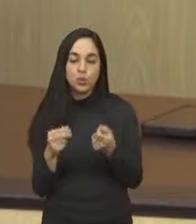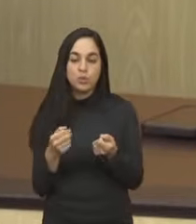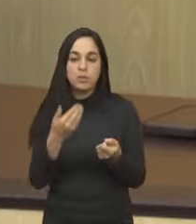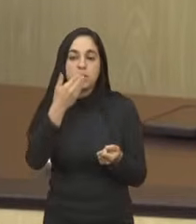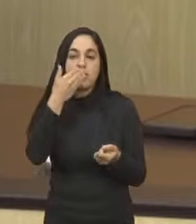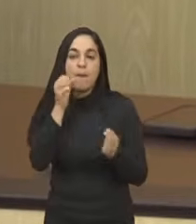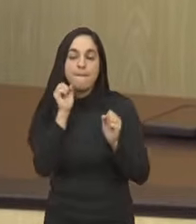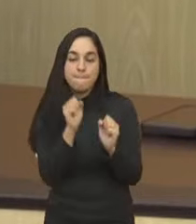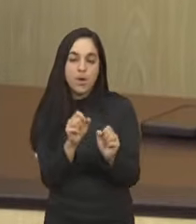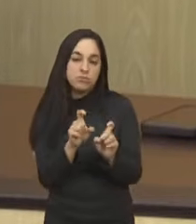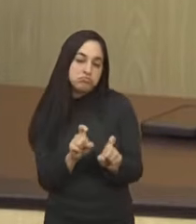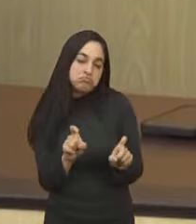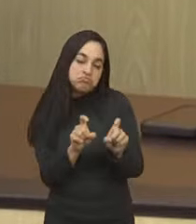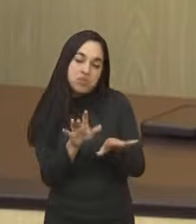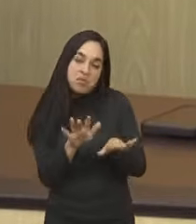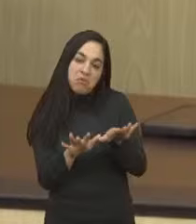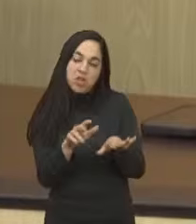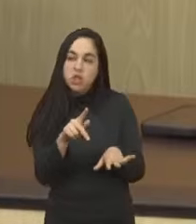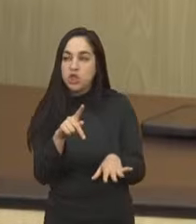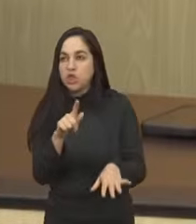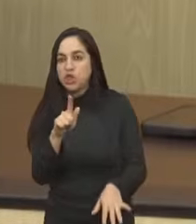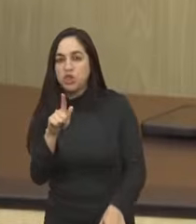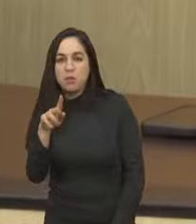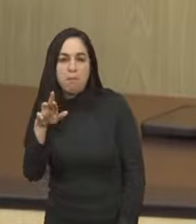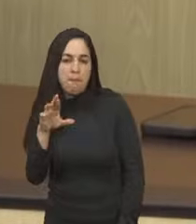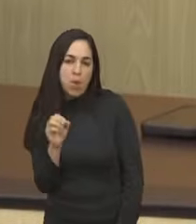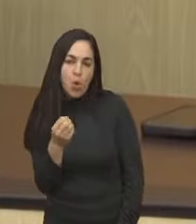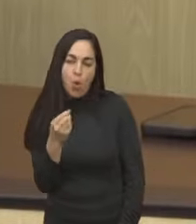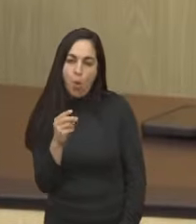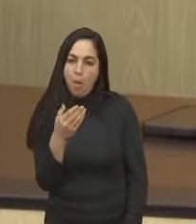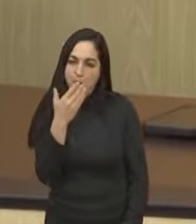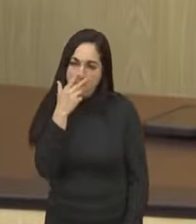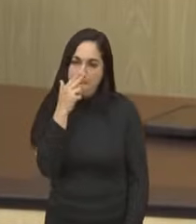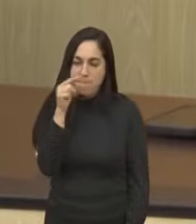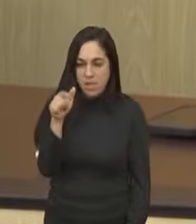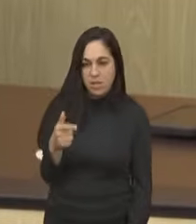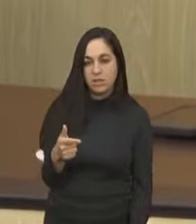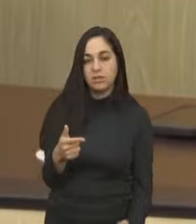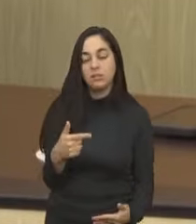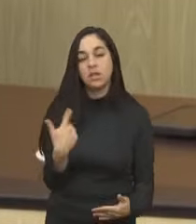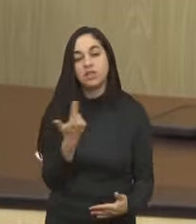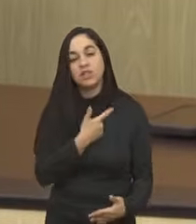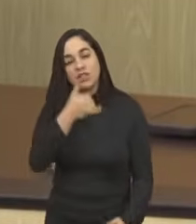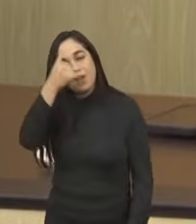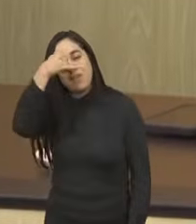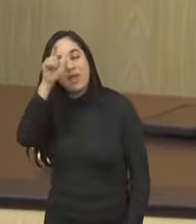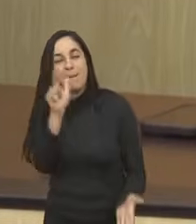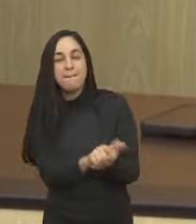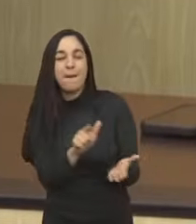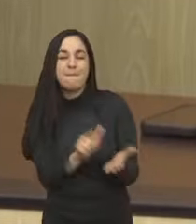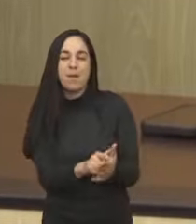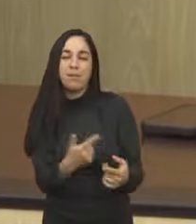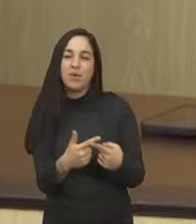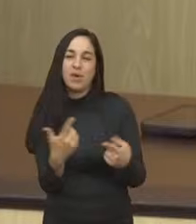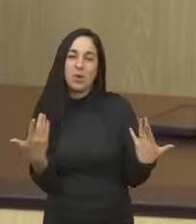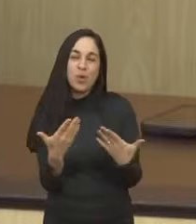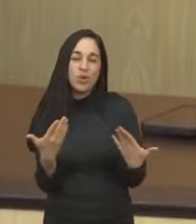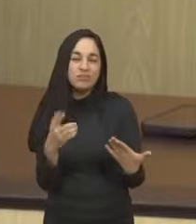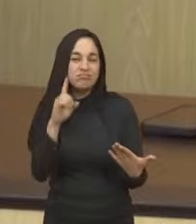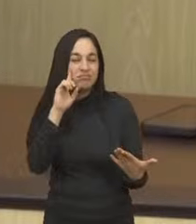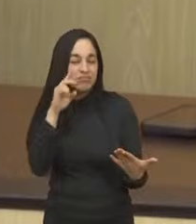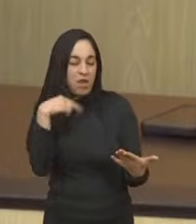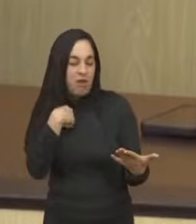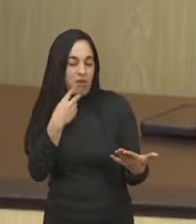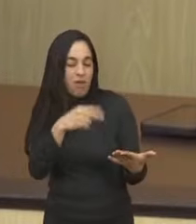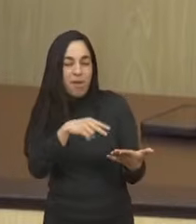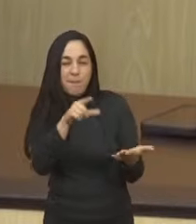de um sistema, talvez o GPRO, um sistema parecido com esse, para que também possa ser evitada a questão do papel. No papel, hoje em dia, a gente vê que está meio ultrapassado